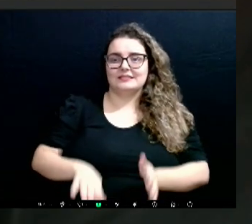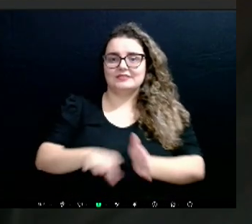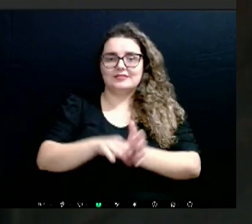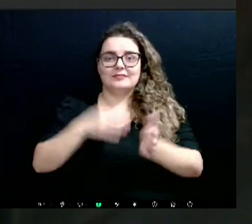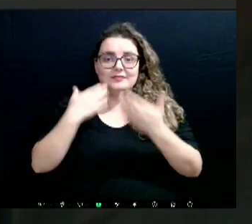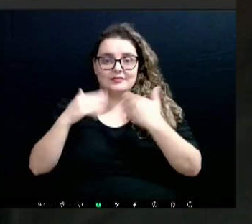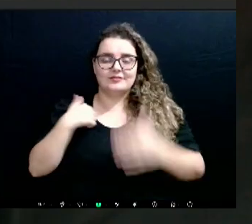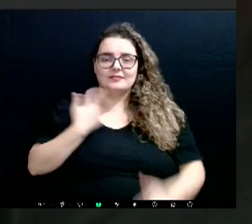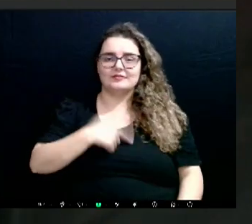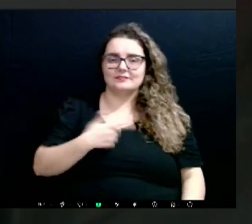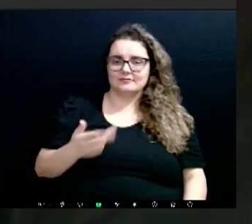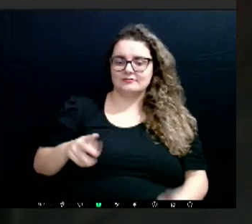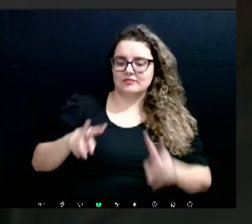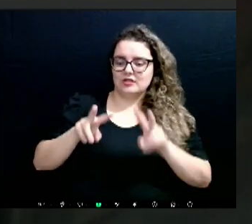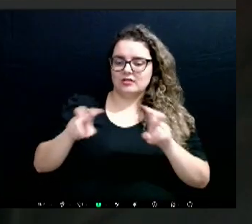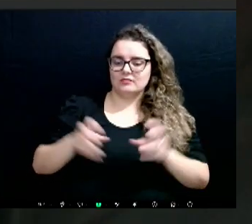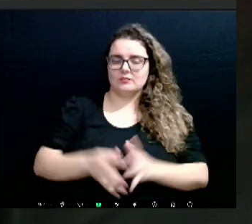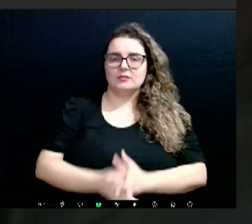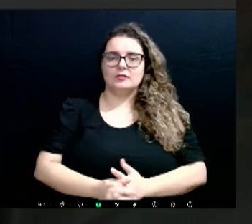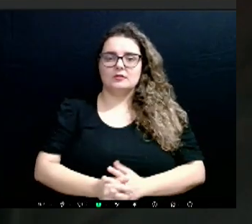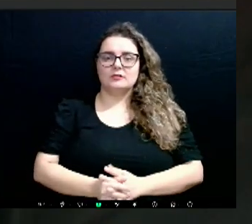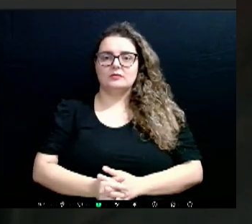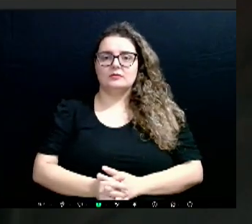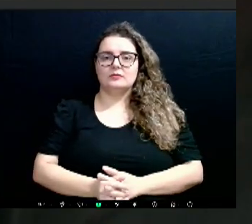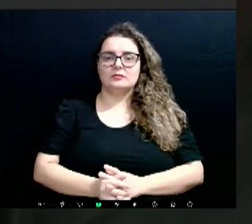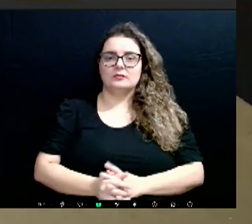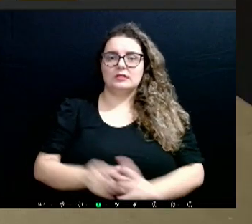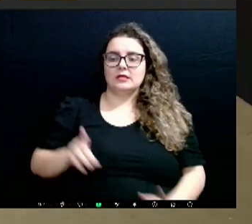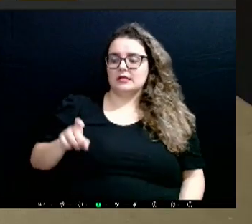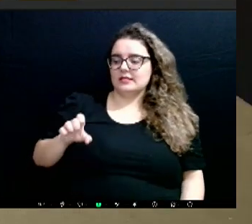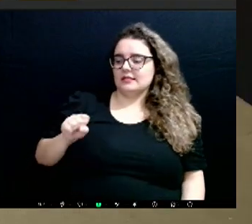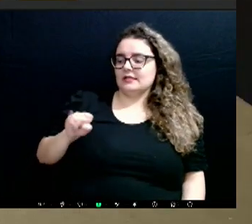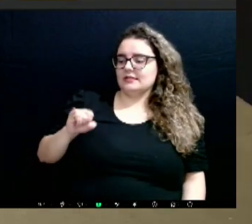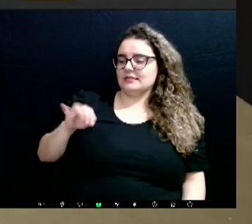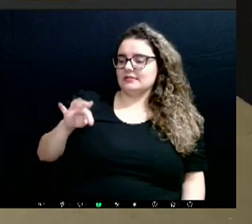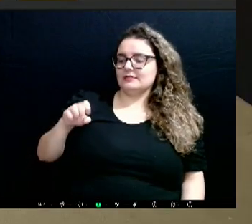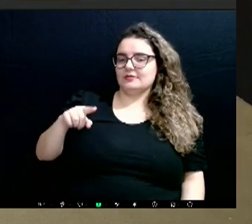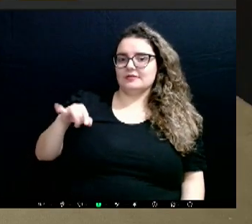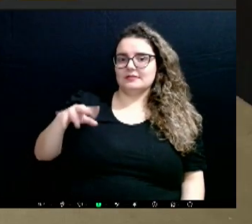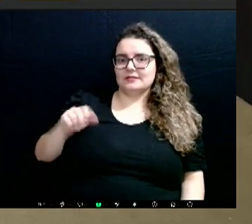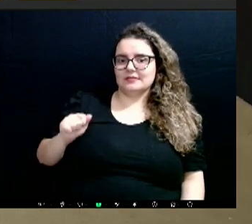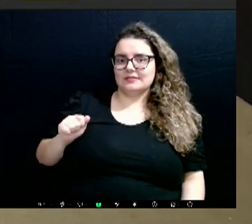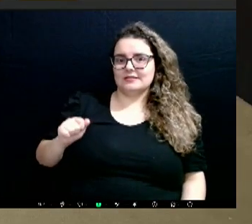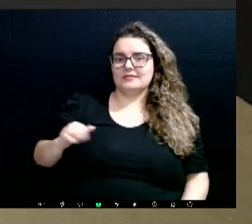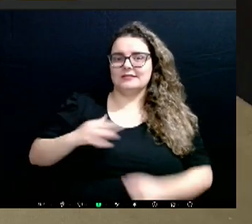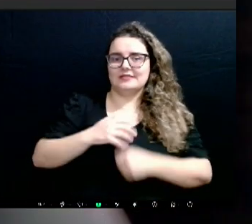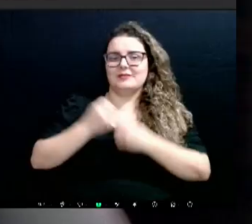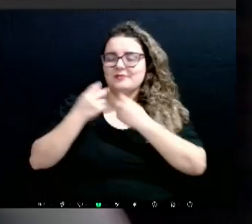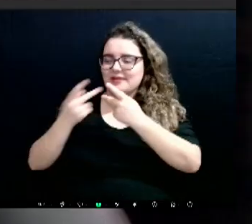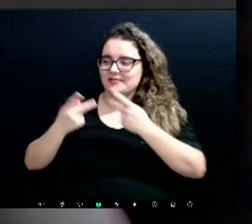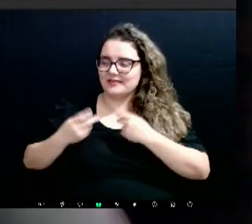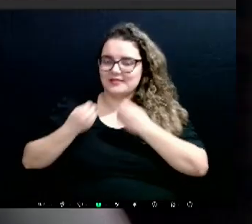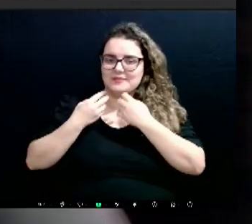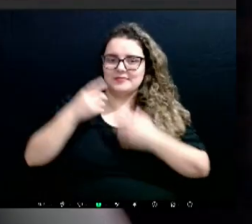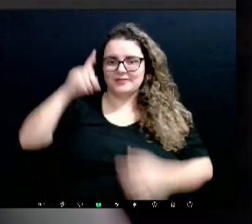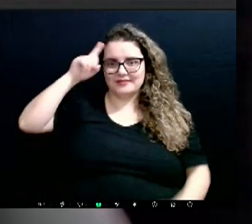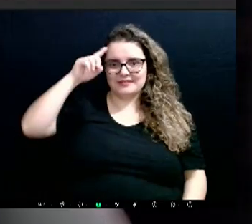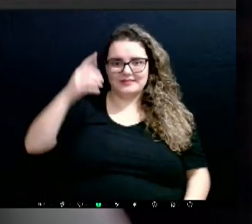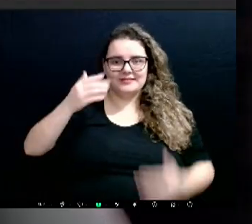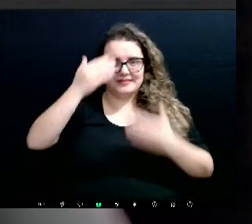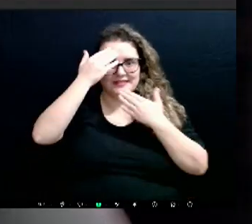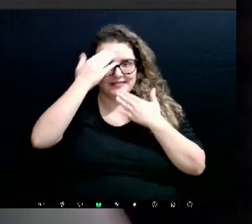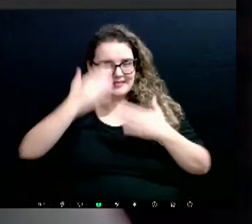essa questão da desintoxicação digital. Seja muito bem-vinda, bom dia, Adriana. Obrigada, é um prazer estar aqui